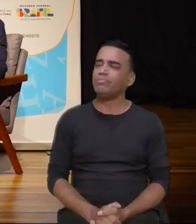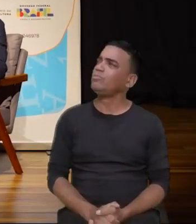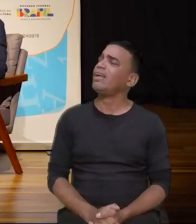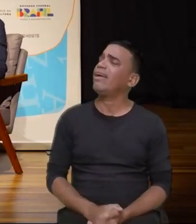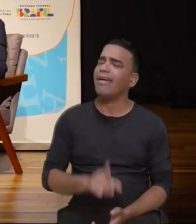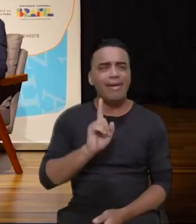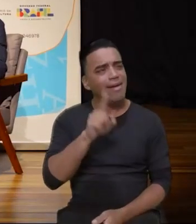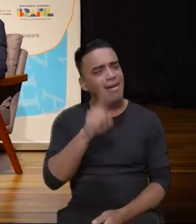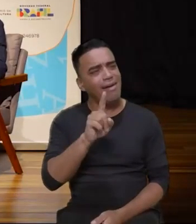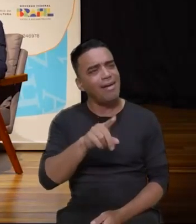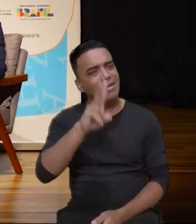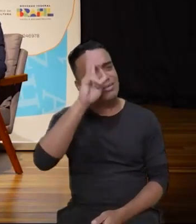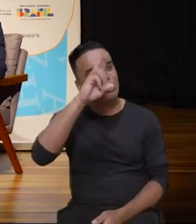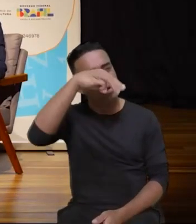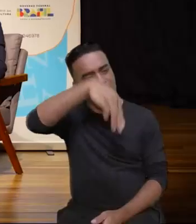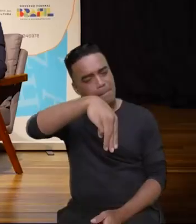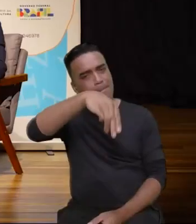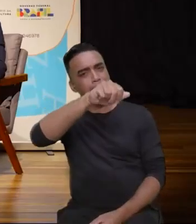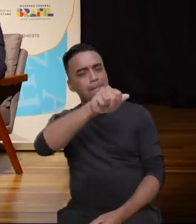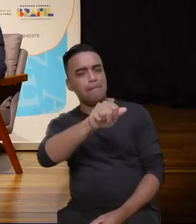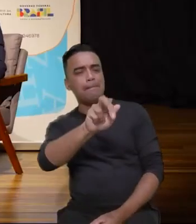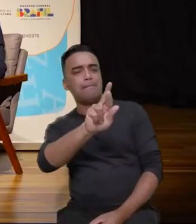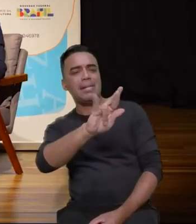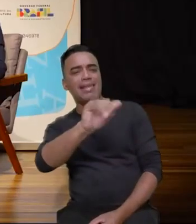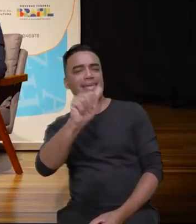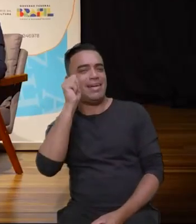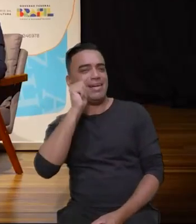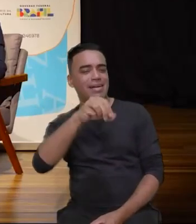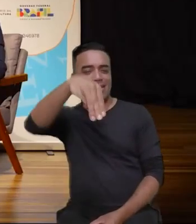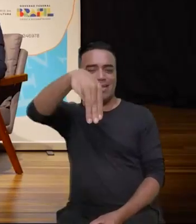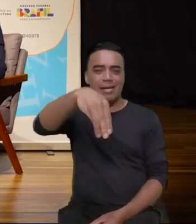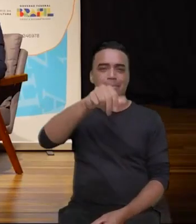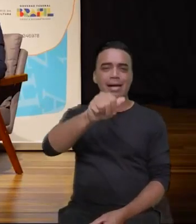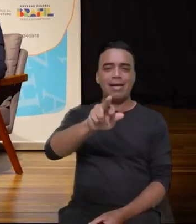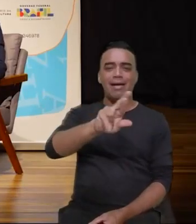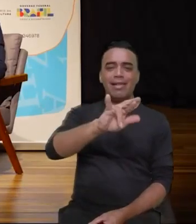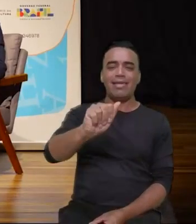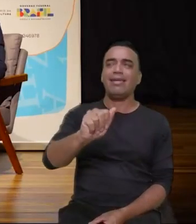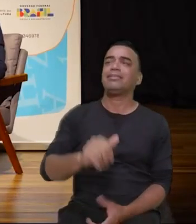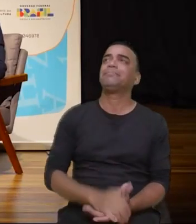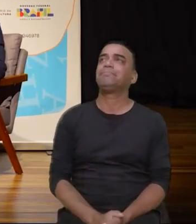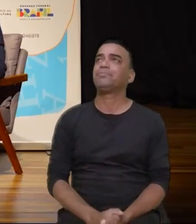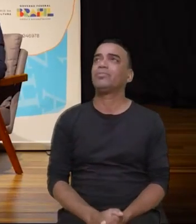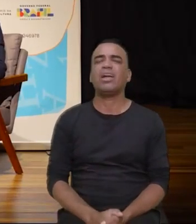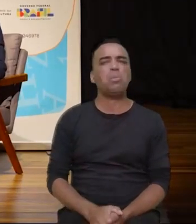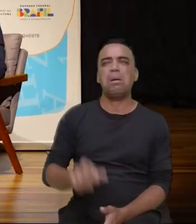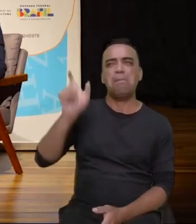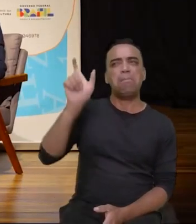Maria, quando uma pessoa leu e disse que eu fazia